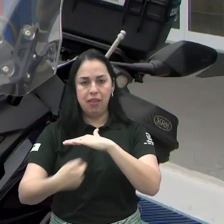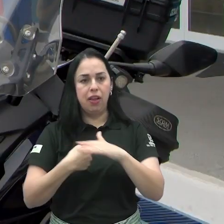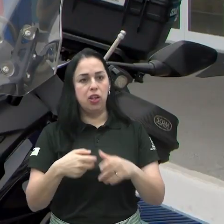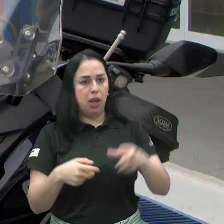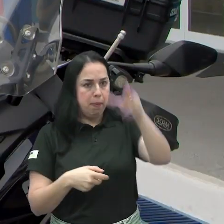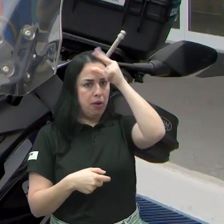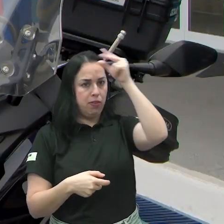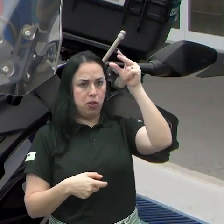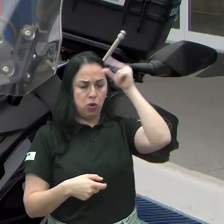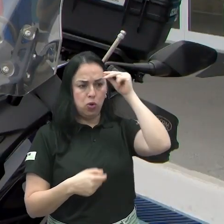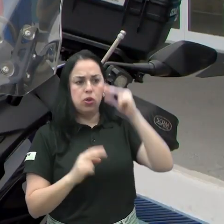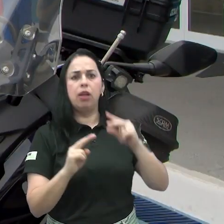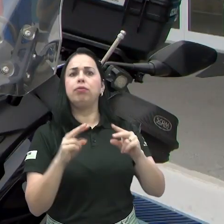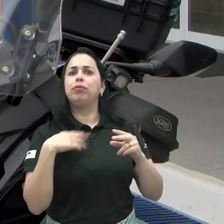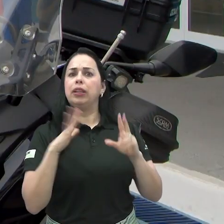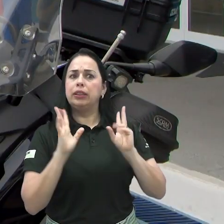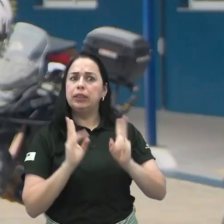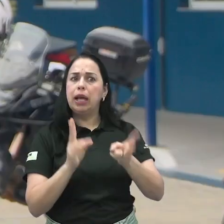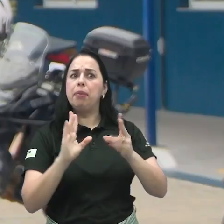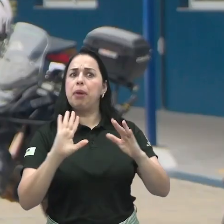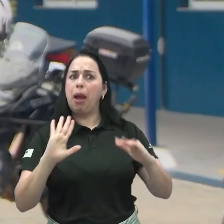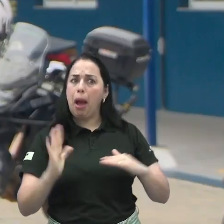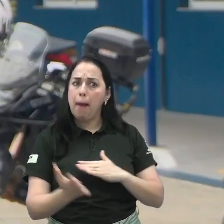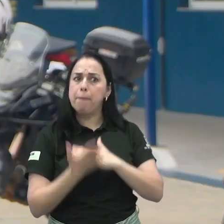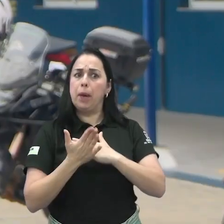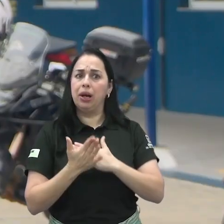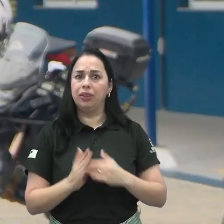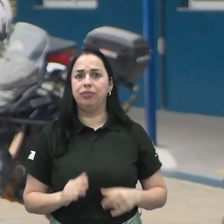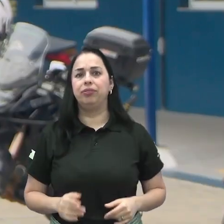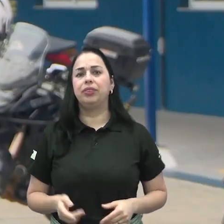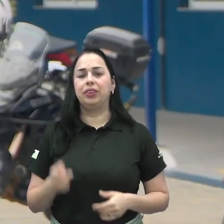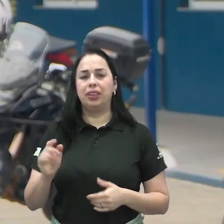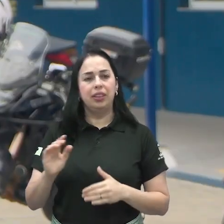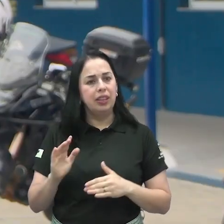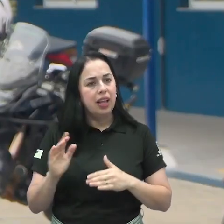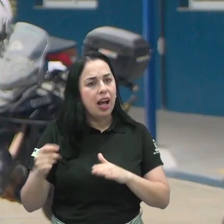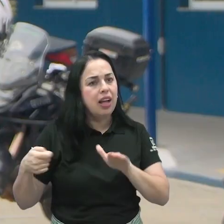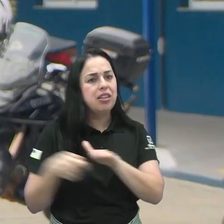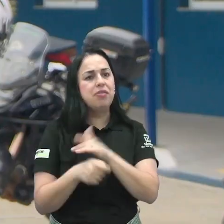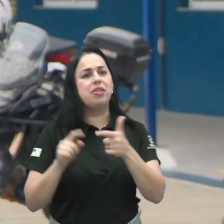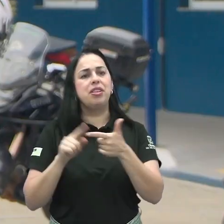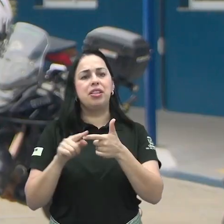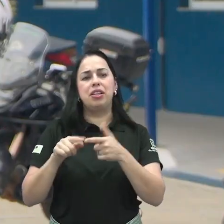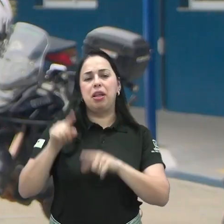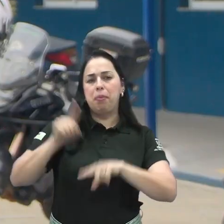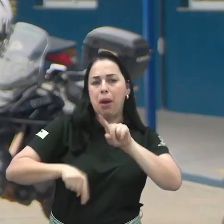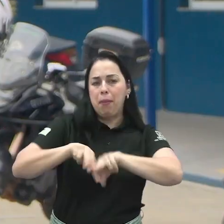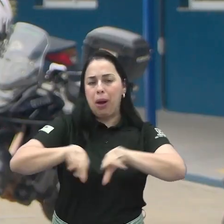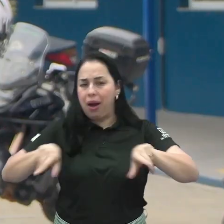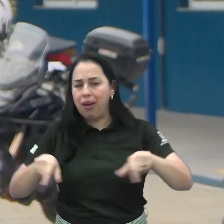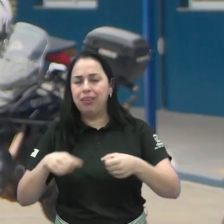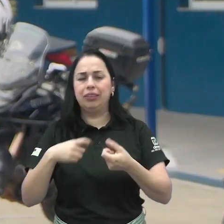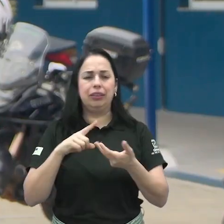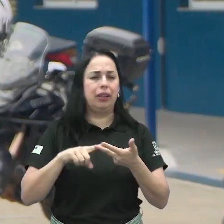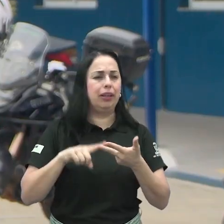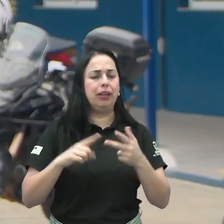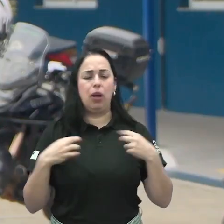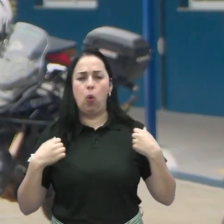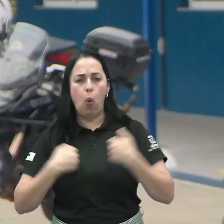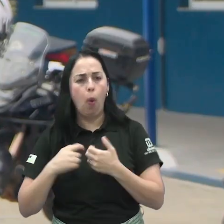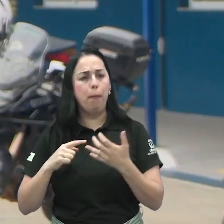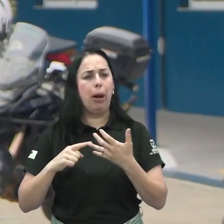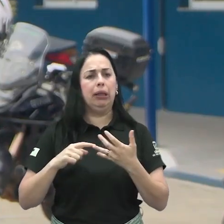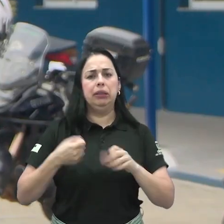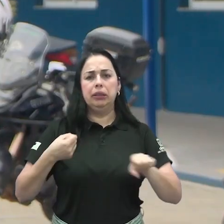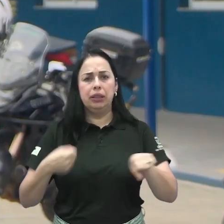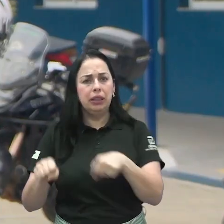atenção do poder público com o trabalho da Guarda. A questão dos investimentos, da estrutura, dos equipamentos, armamentos, viaturas,